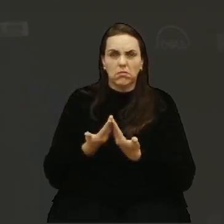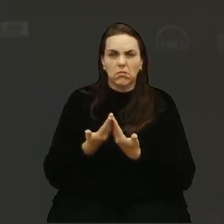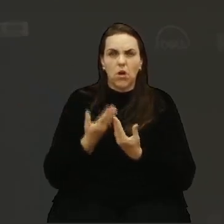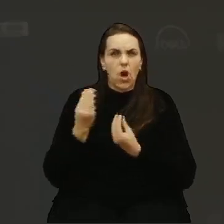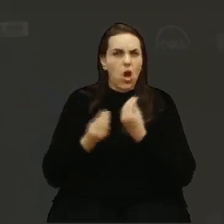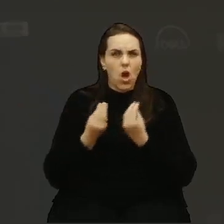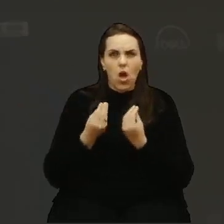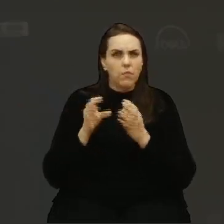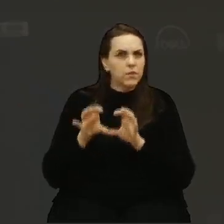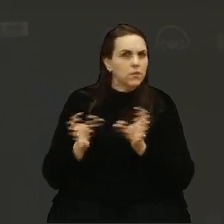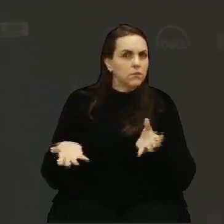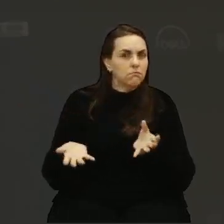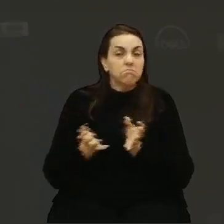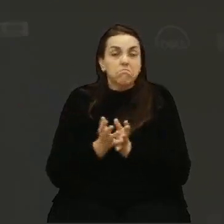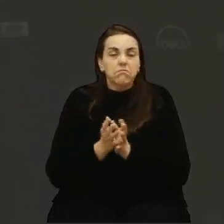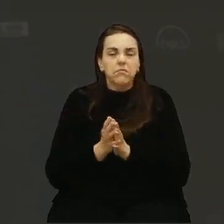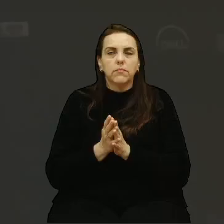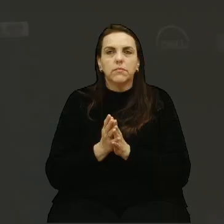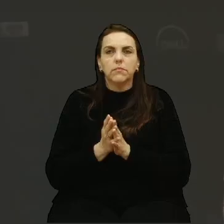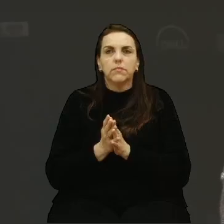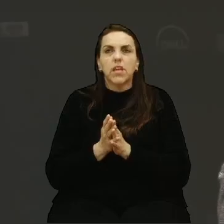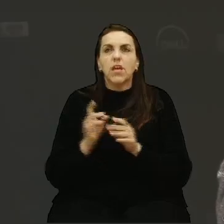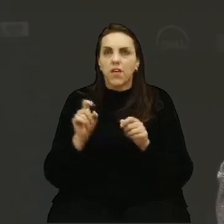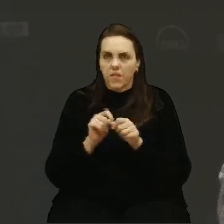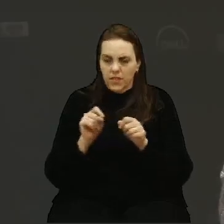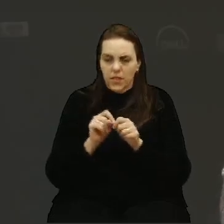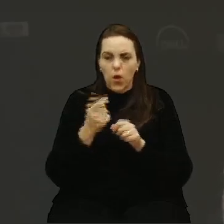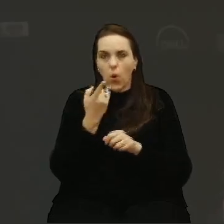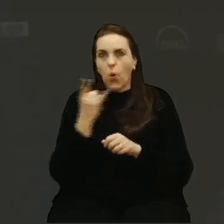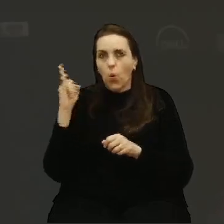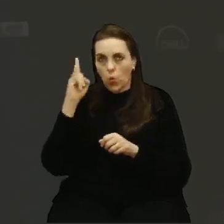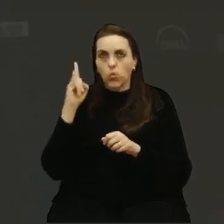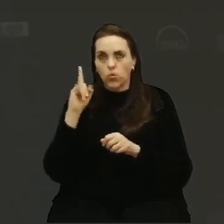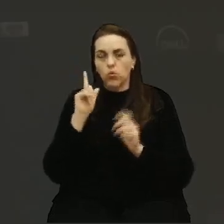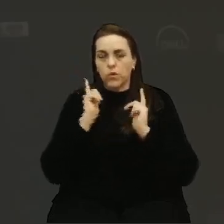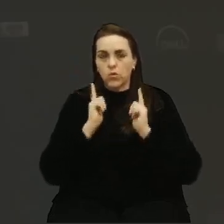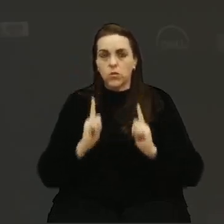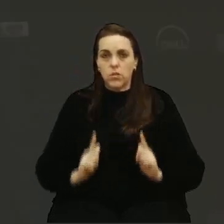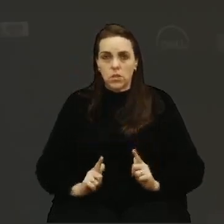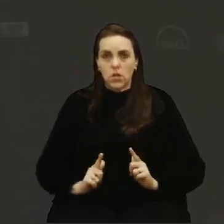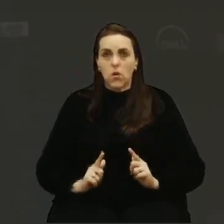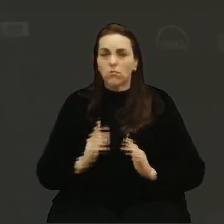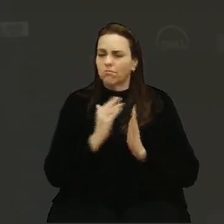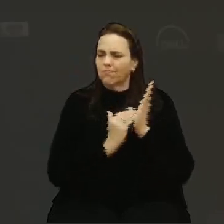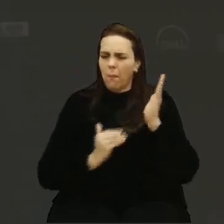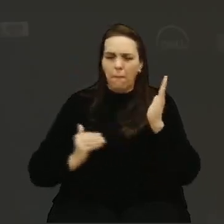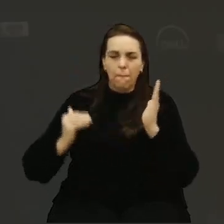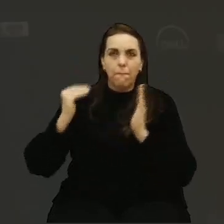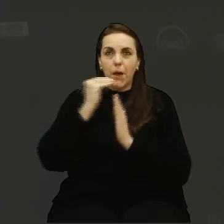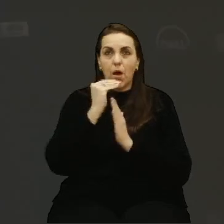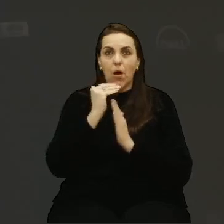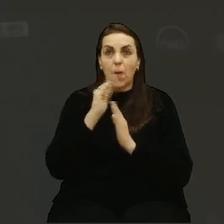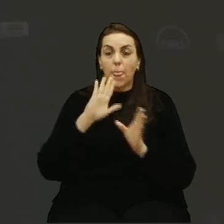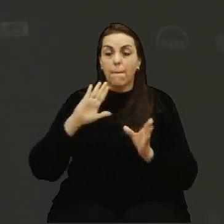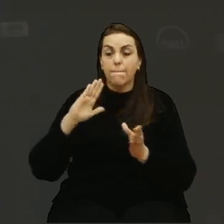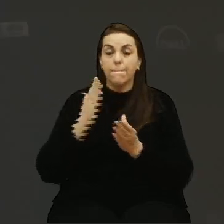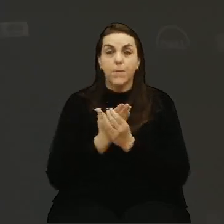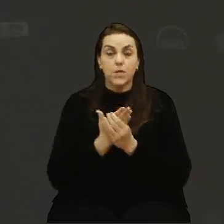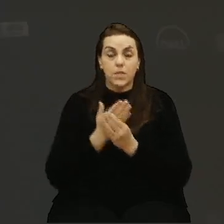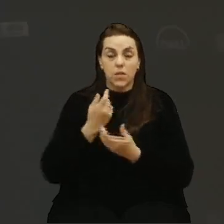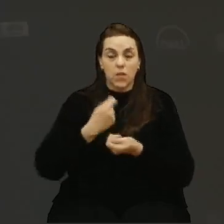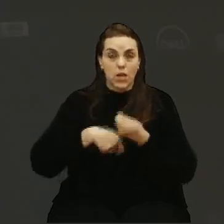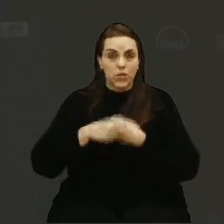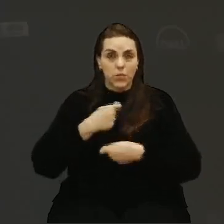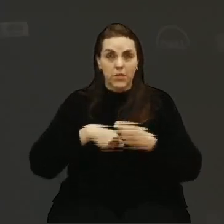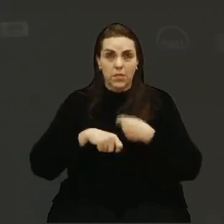TACs feitos na última gestão bateram recorde. Os processos administrativos